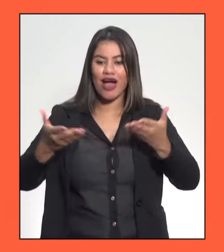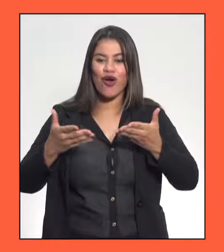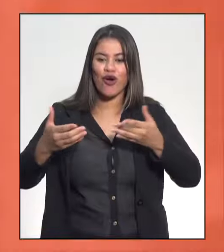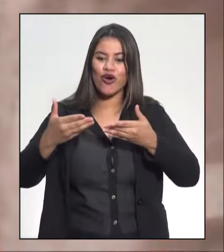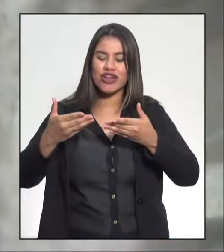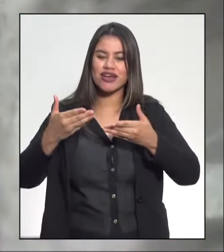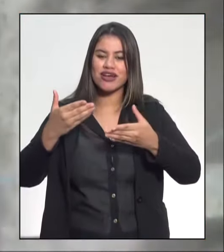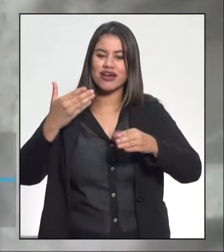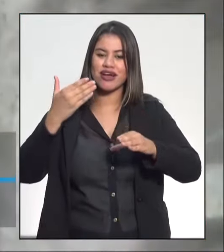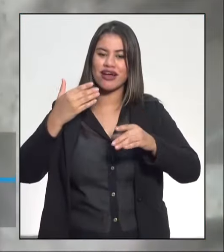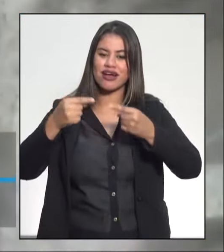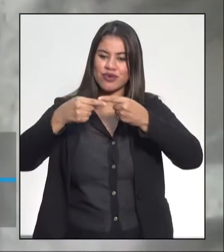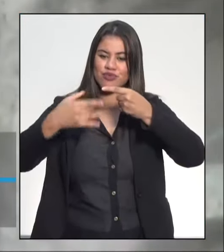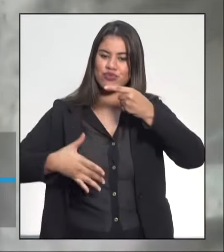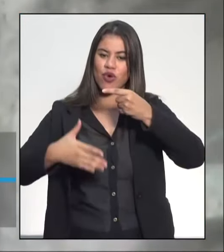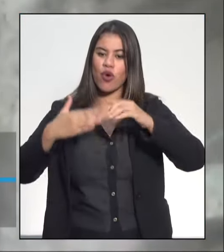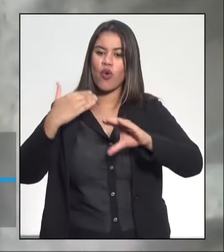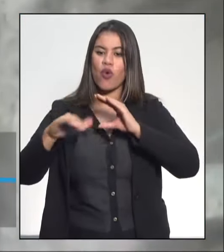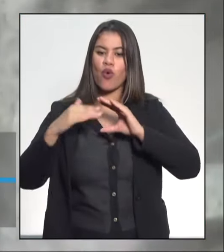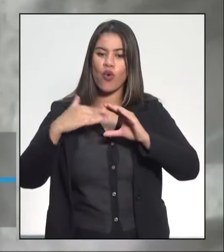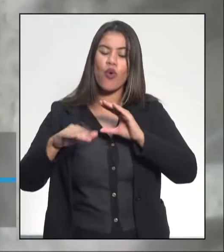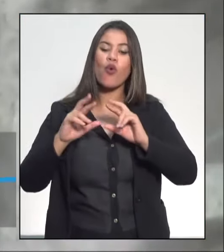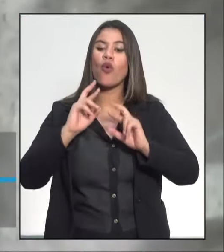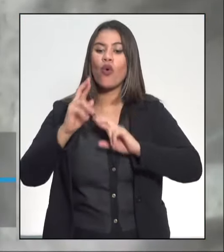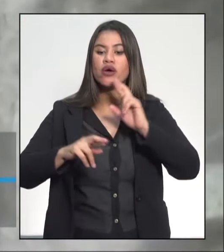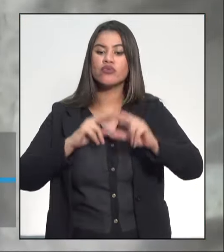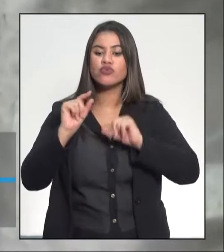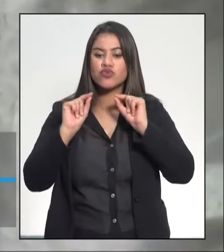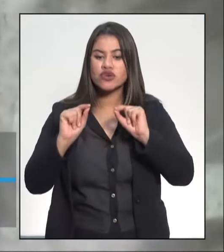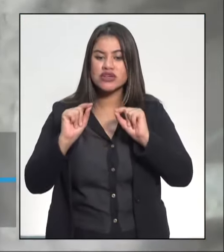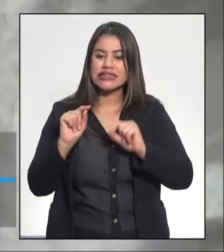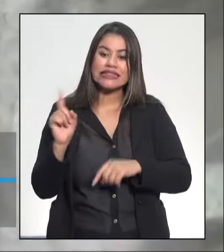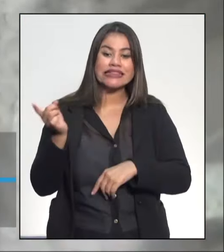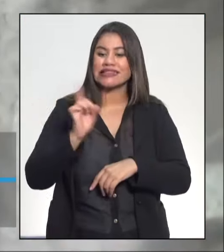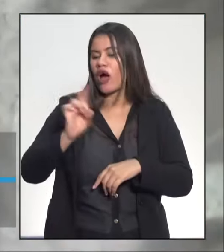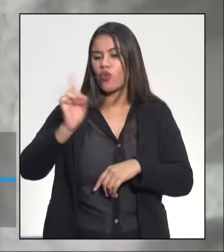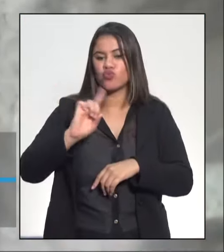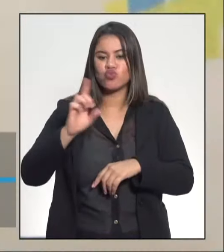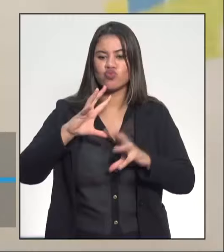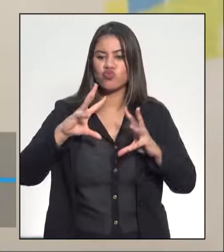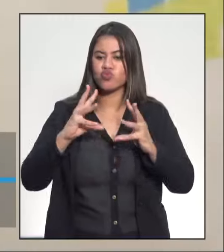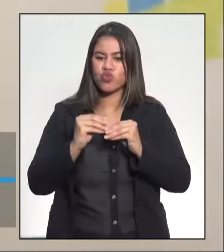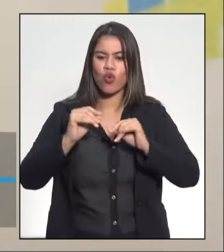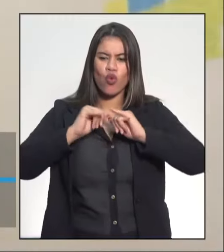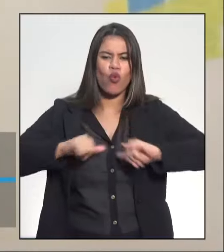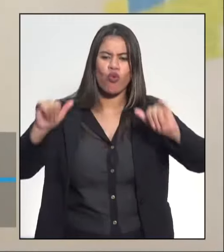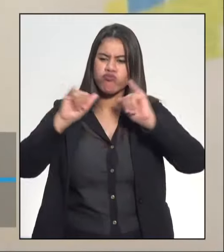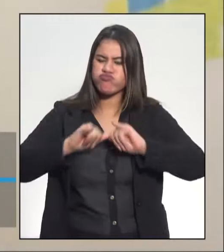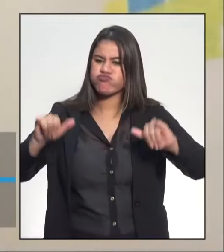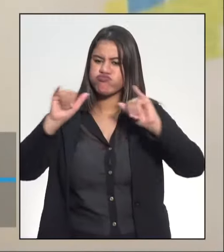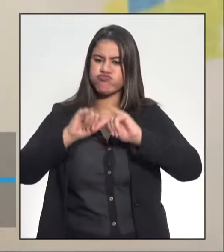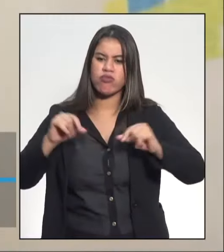apresentar aqui para mim. A maioria está respondendo que não. Que nem tudo é